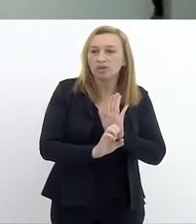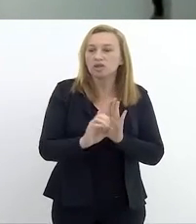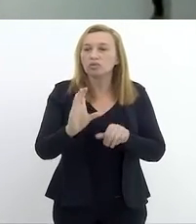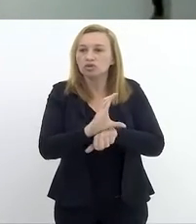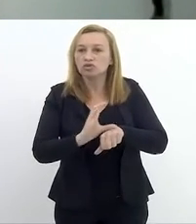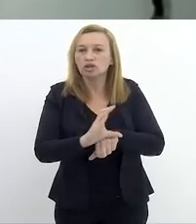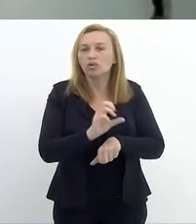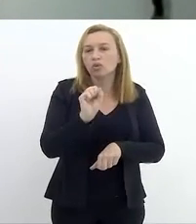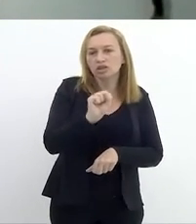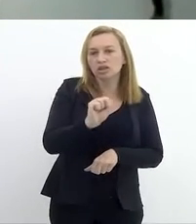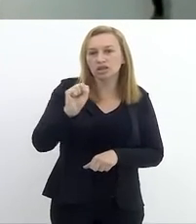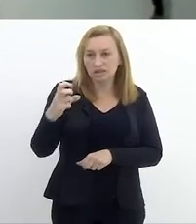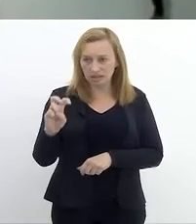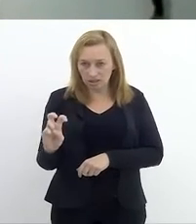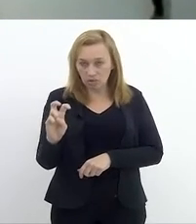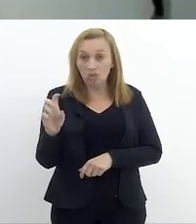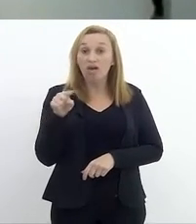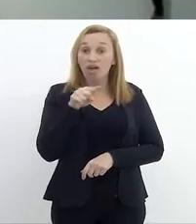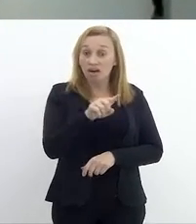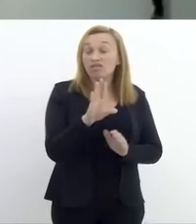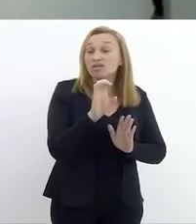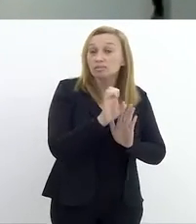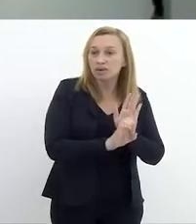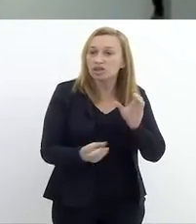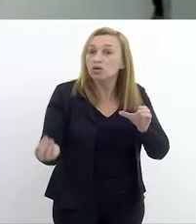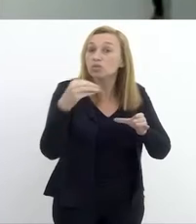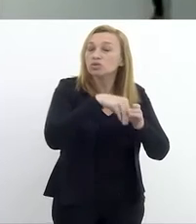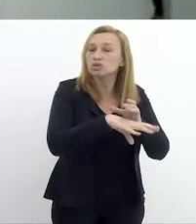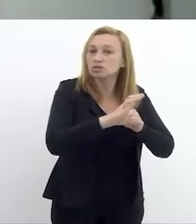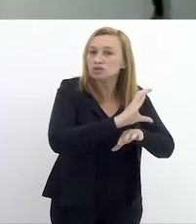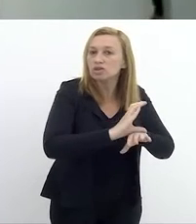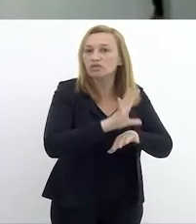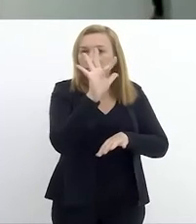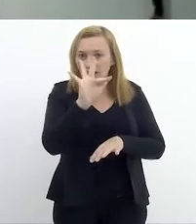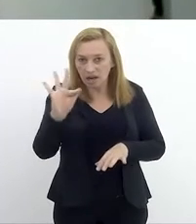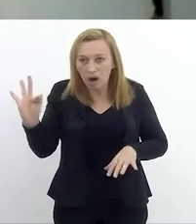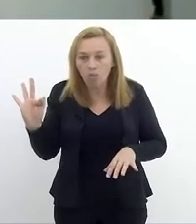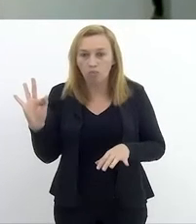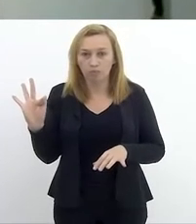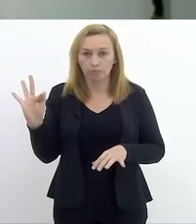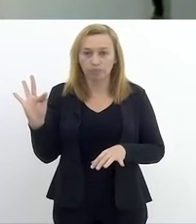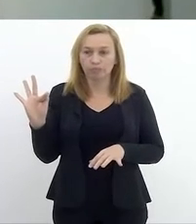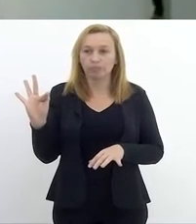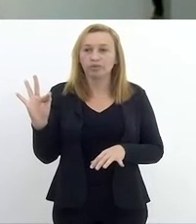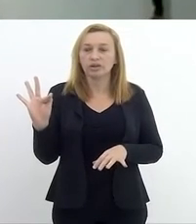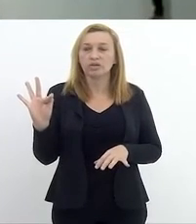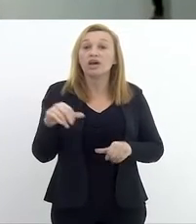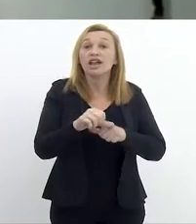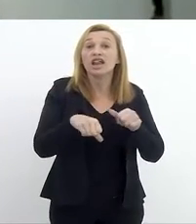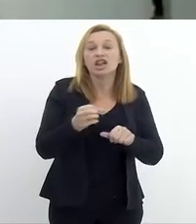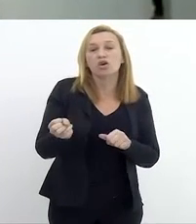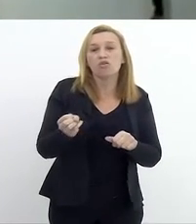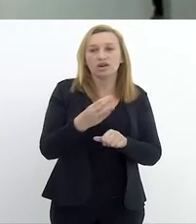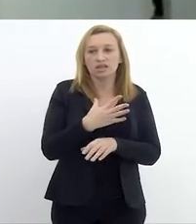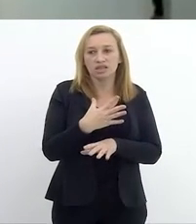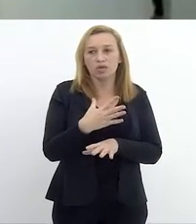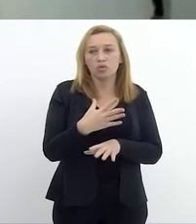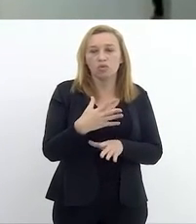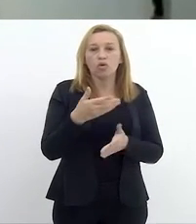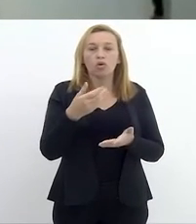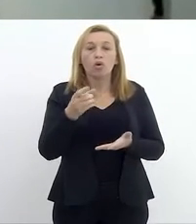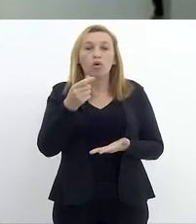em 2015, pela emenda constitucional número 85. Foi essa emenda que introduziu na Constituição